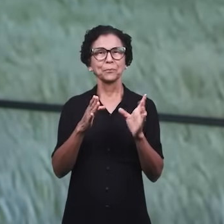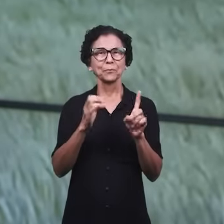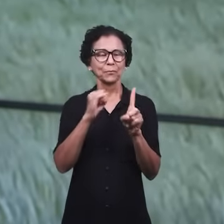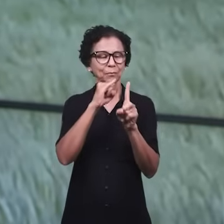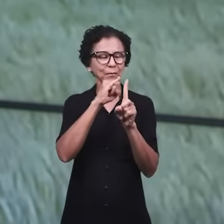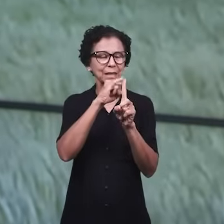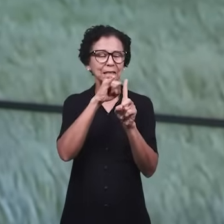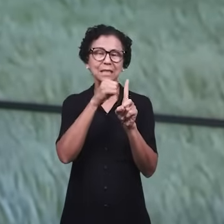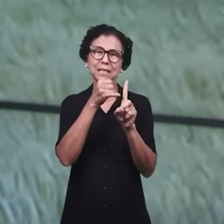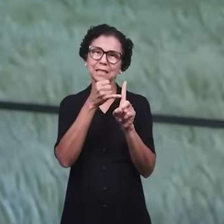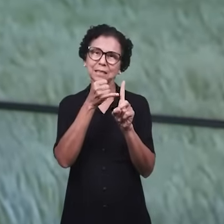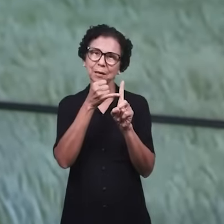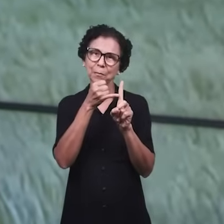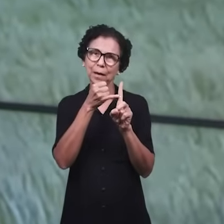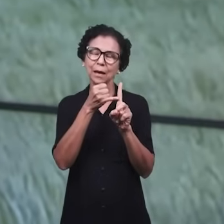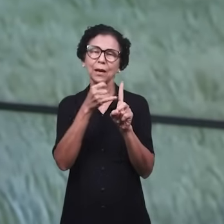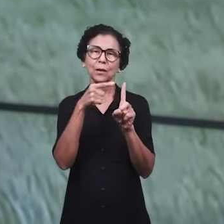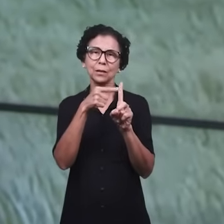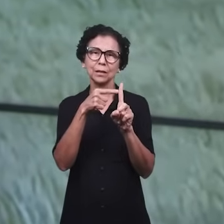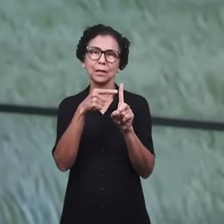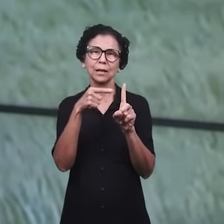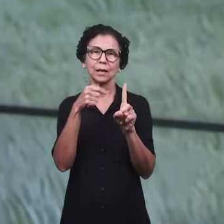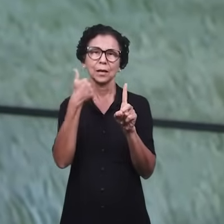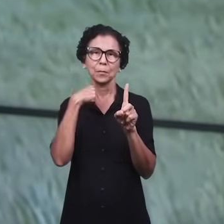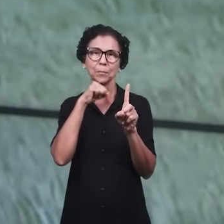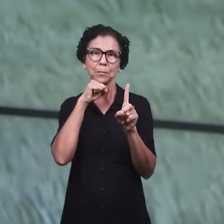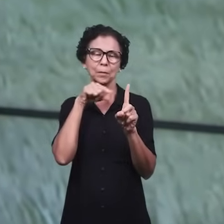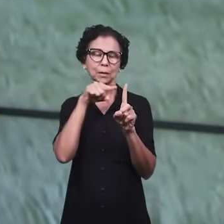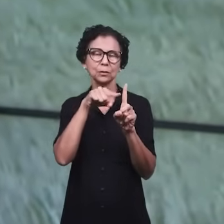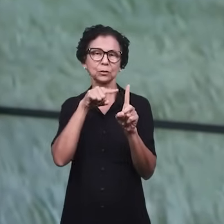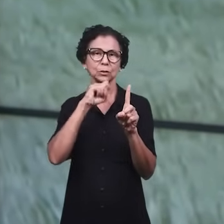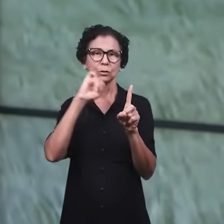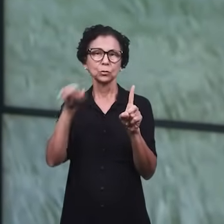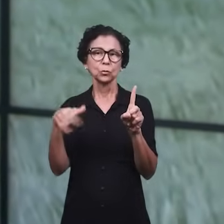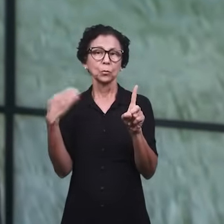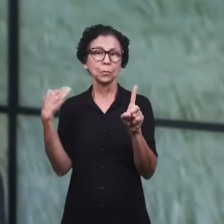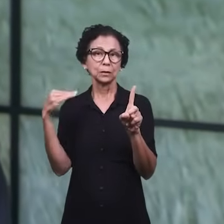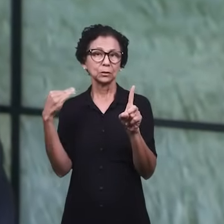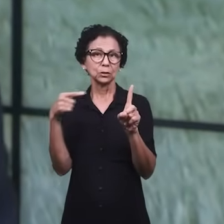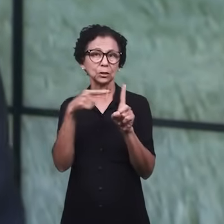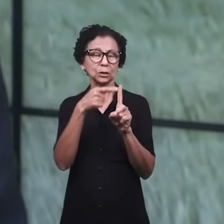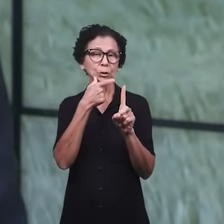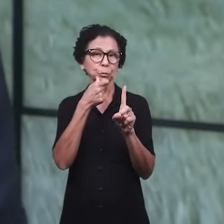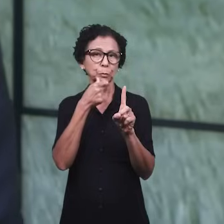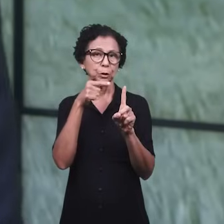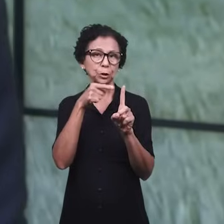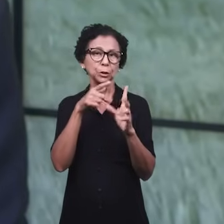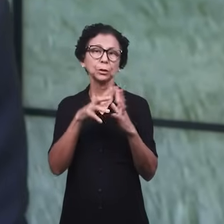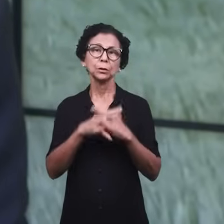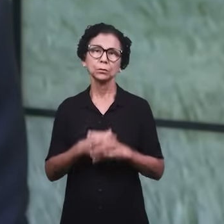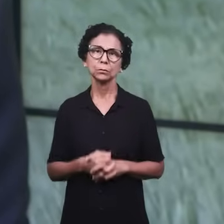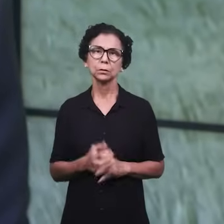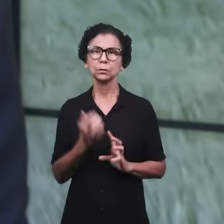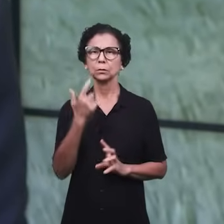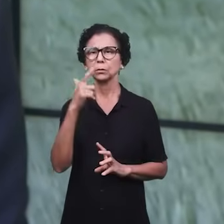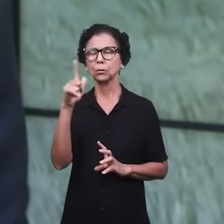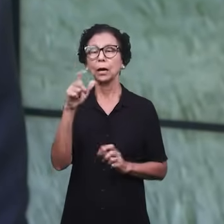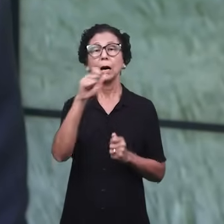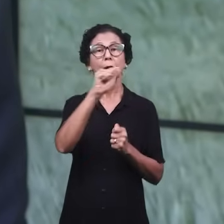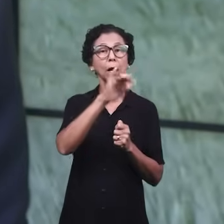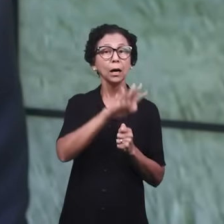dizer que consagraram senhor seu filho naquela época com oito dias mas que